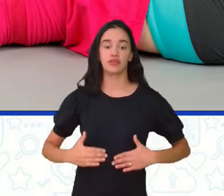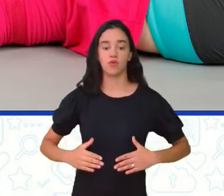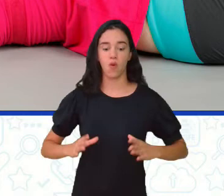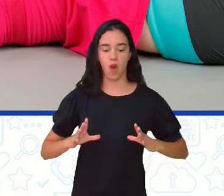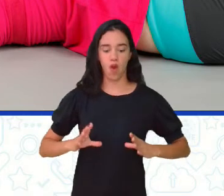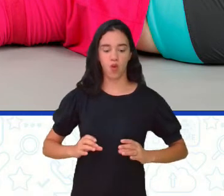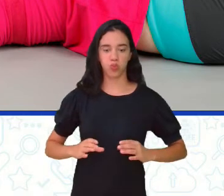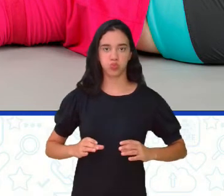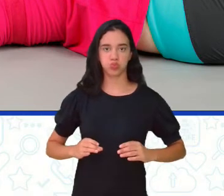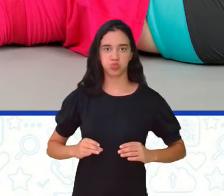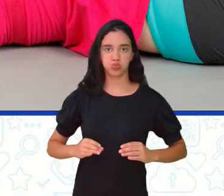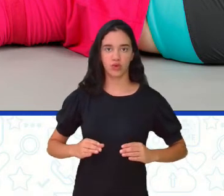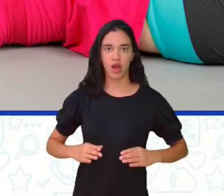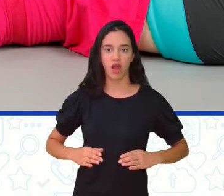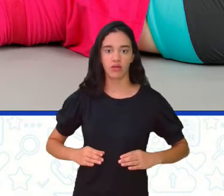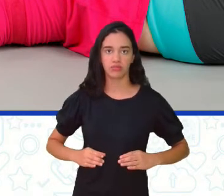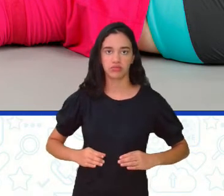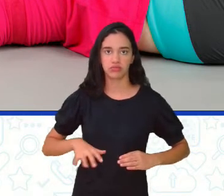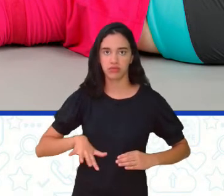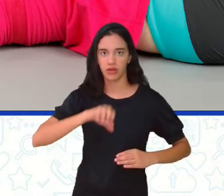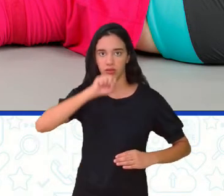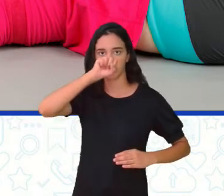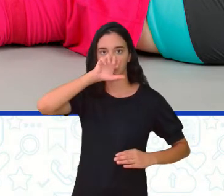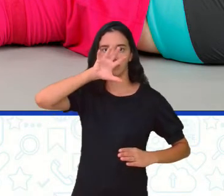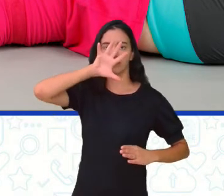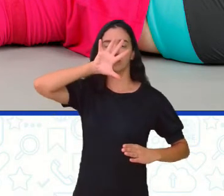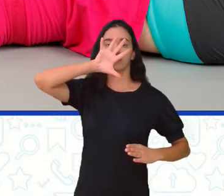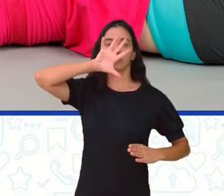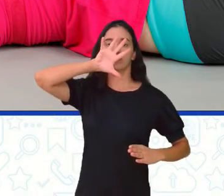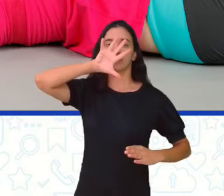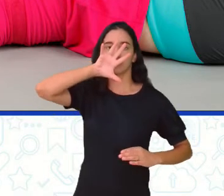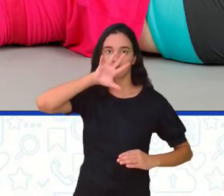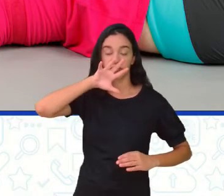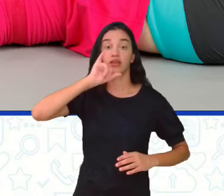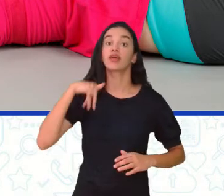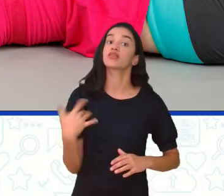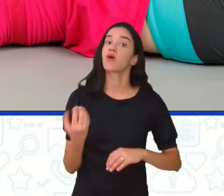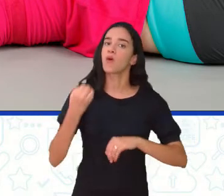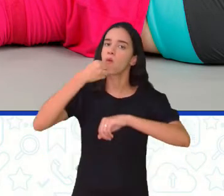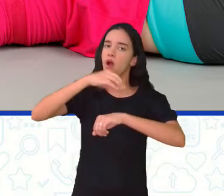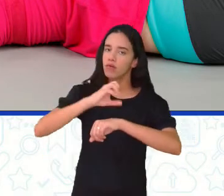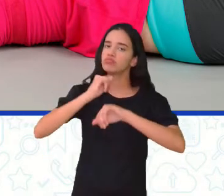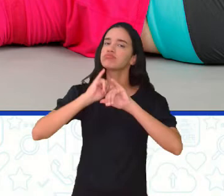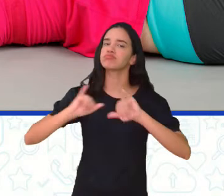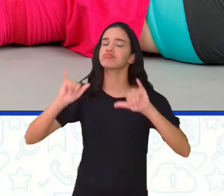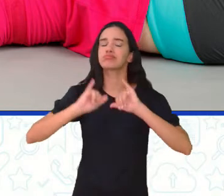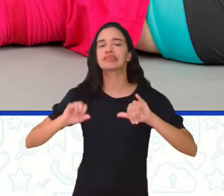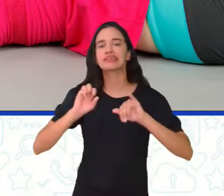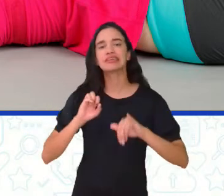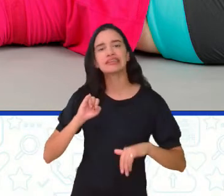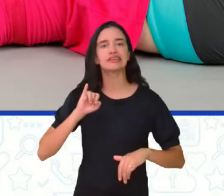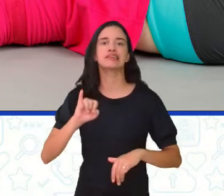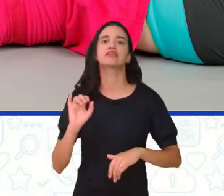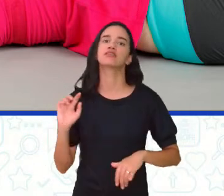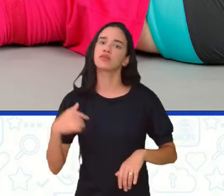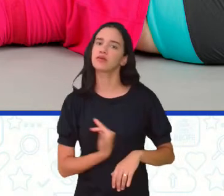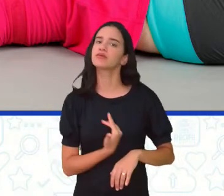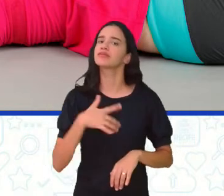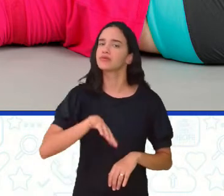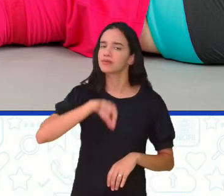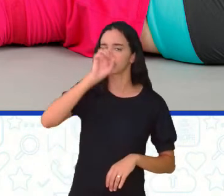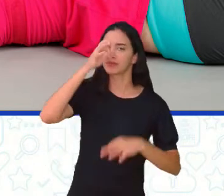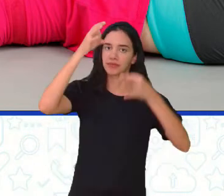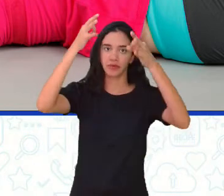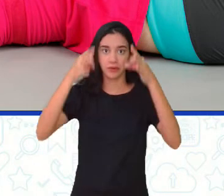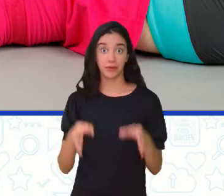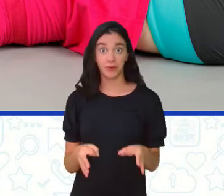elevada. E na hora da expiração, ele vai ter que baixar. Então, aí é um recadinho para a gente ver se nós estamos respirando